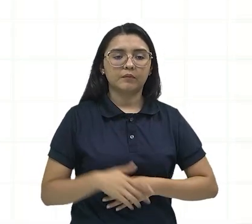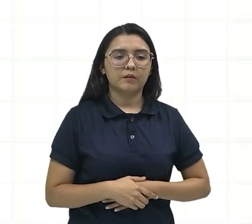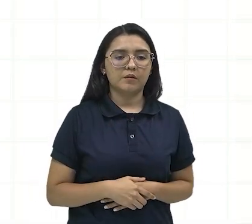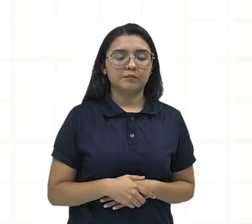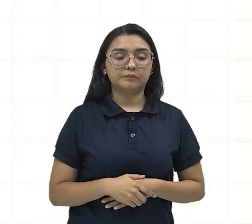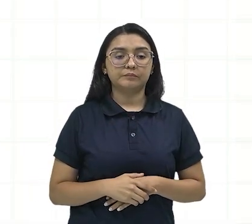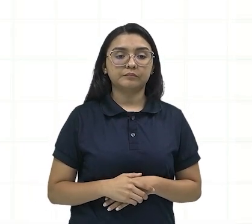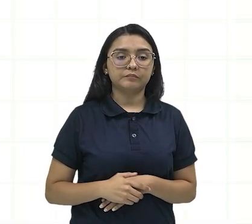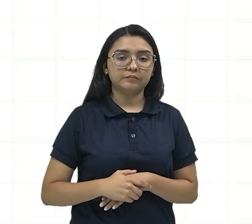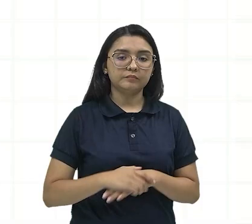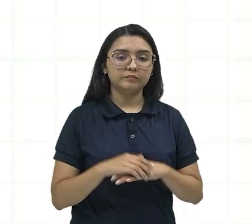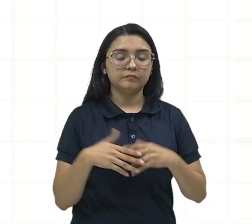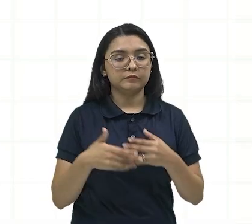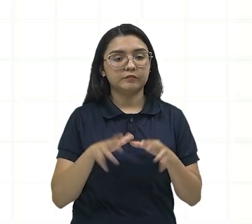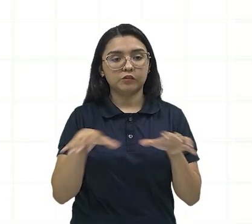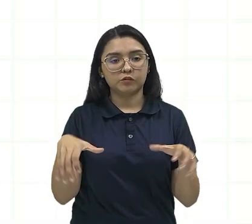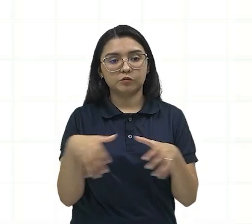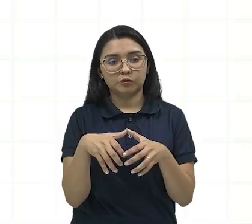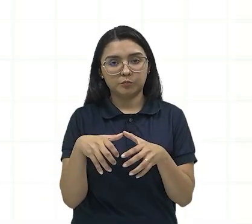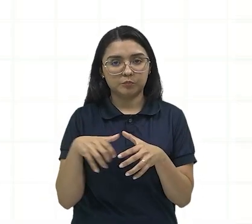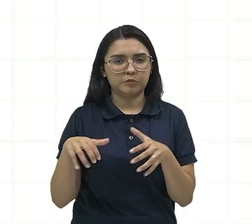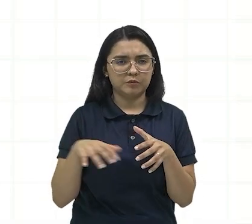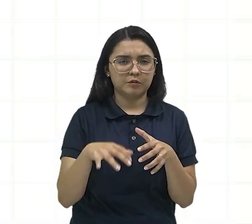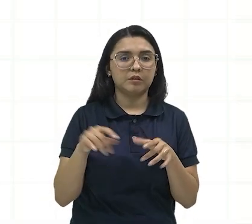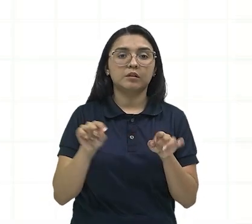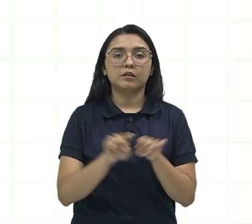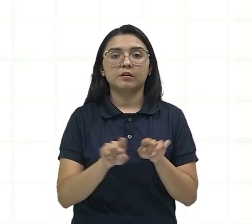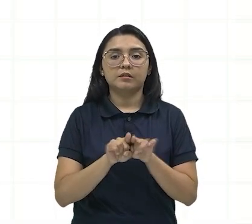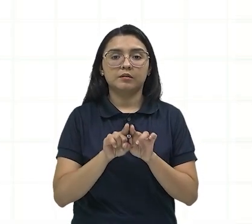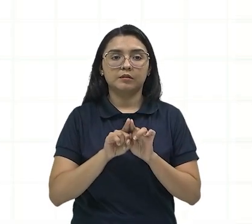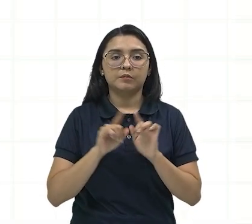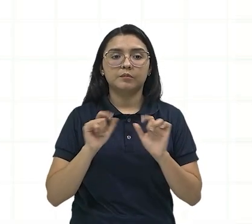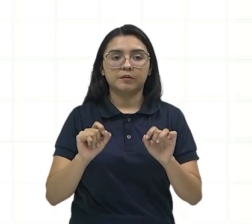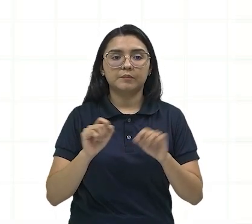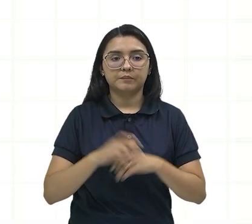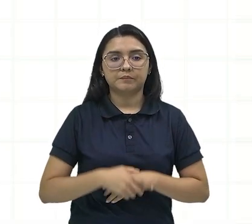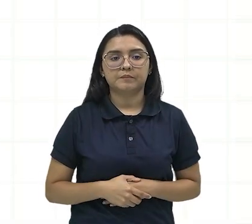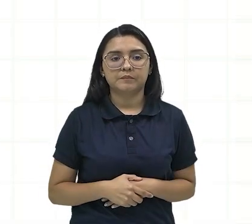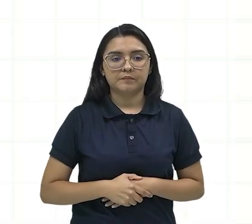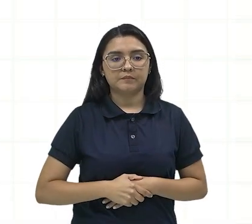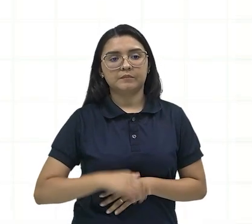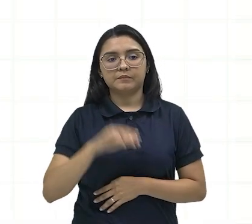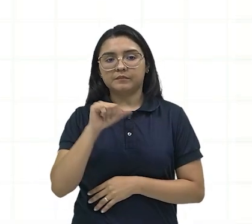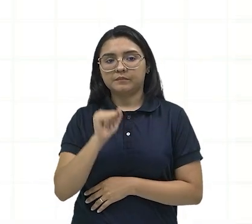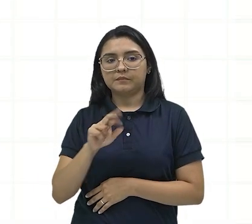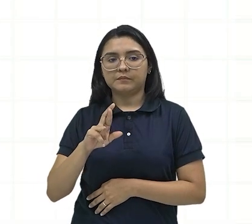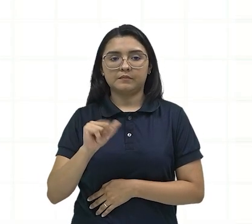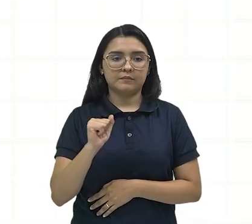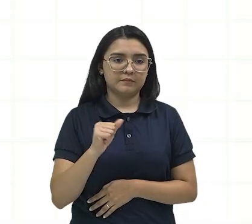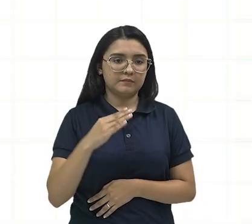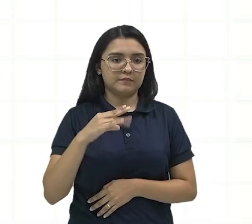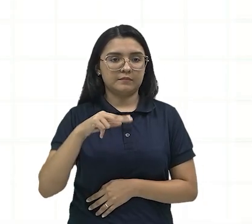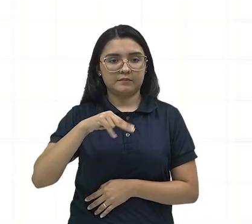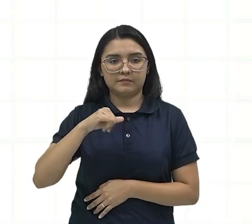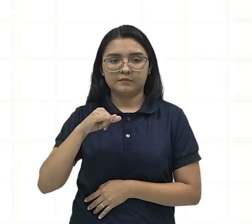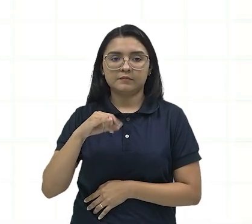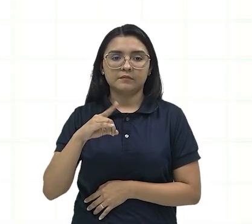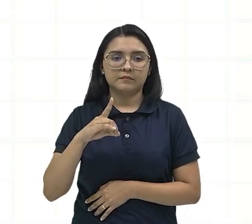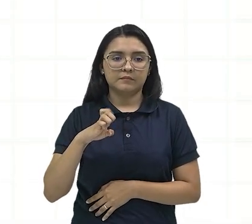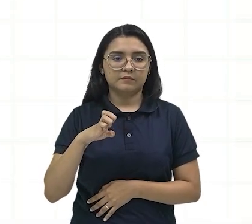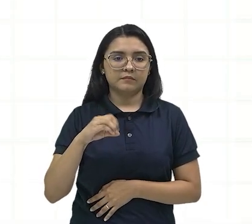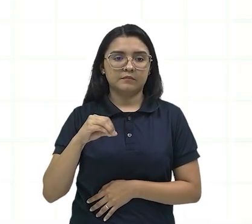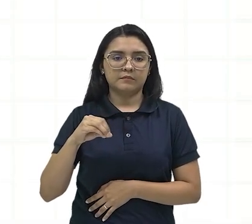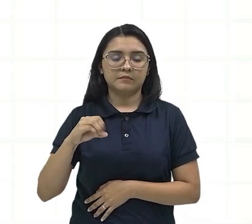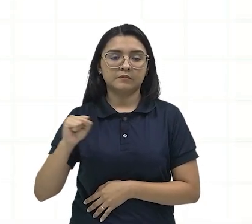tarde. Neste grupo também incluem os aracnídeos, e aqui na tela nós